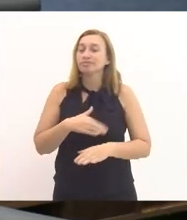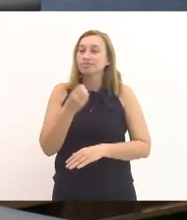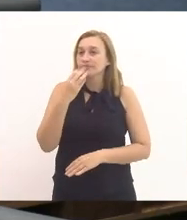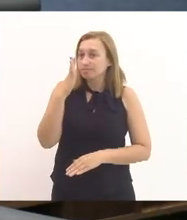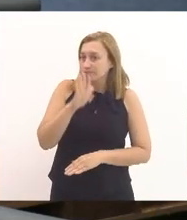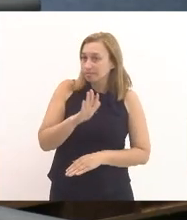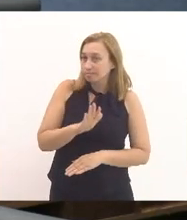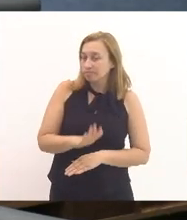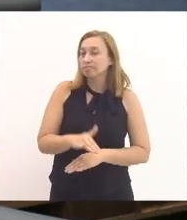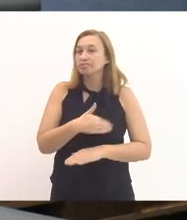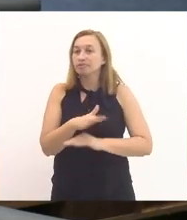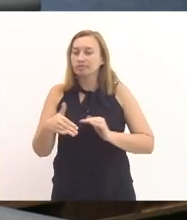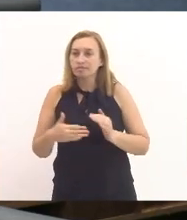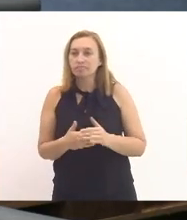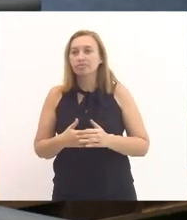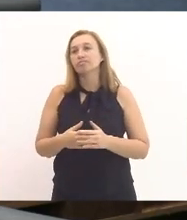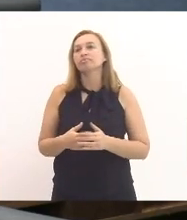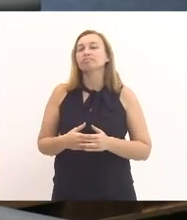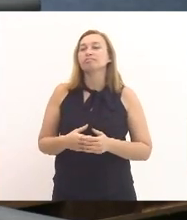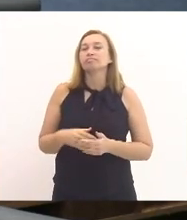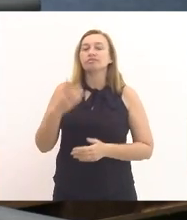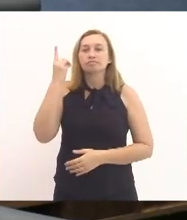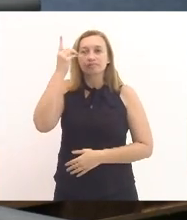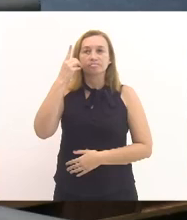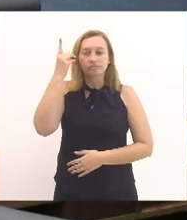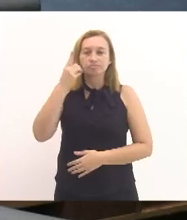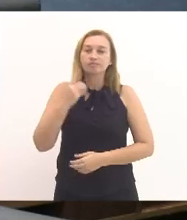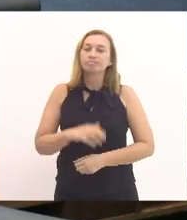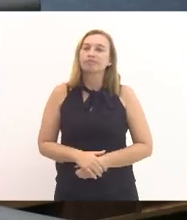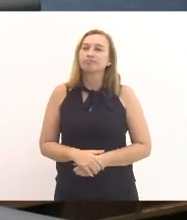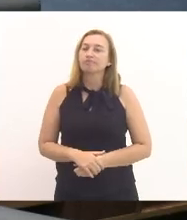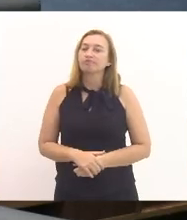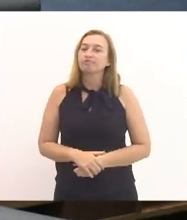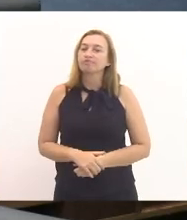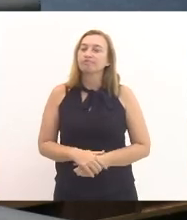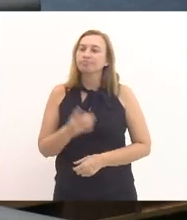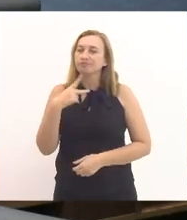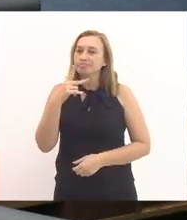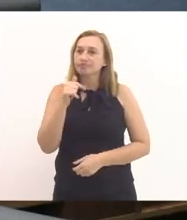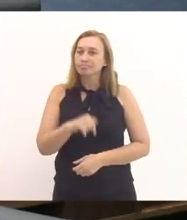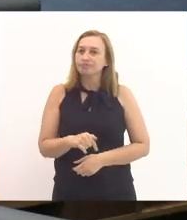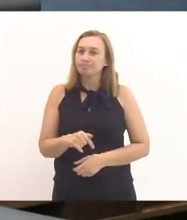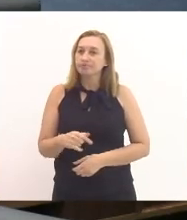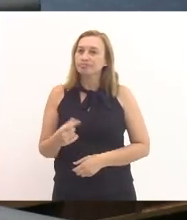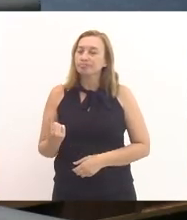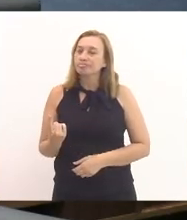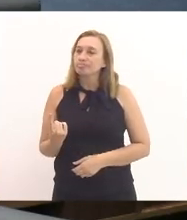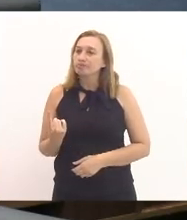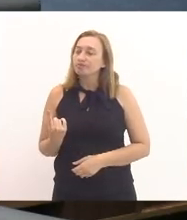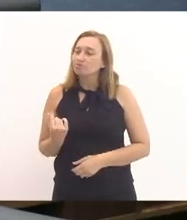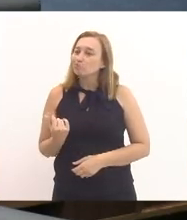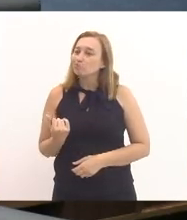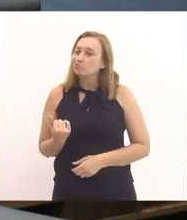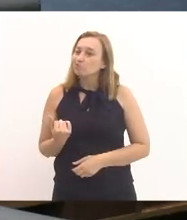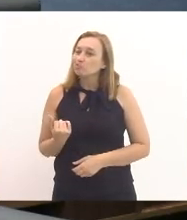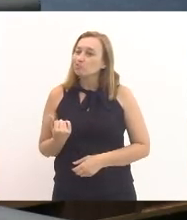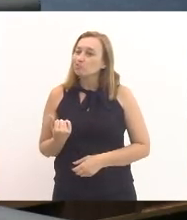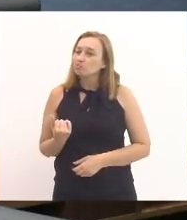deputados Leonardo perito Legista ou mentira toda ml eu queria só ressaltar aqui o valor